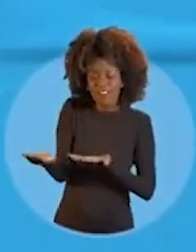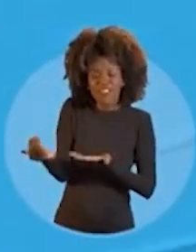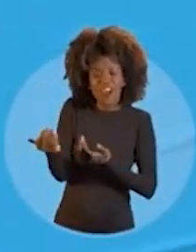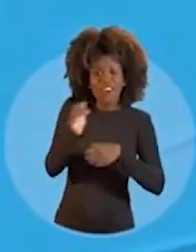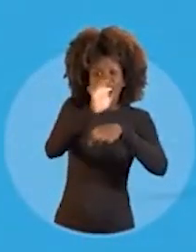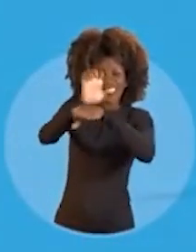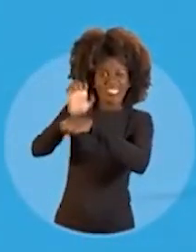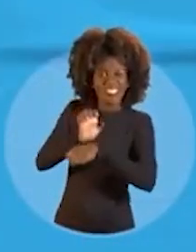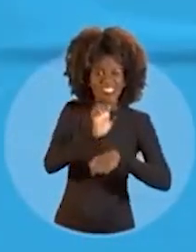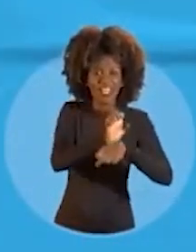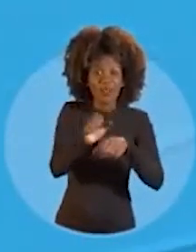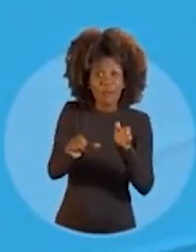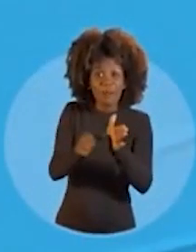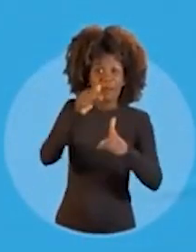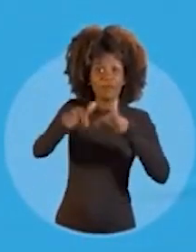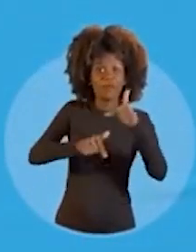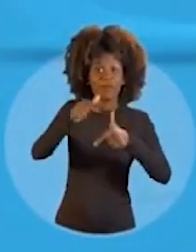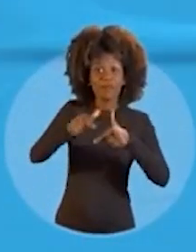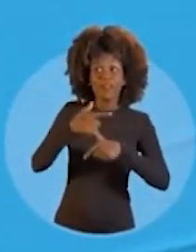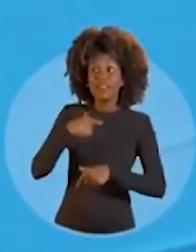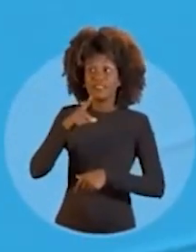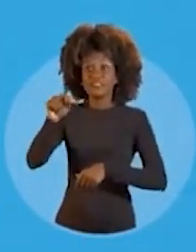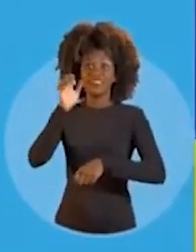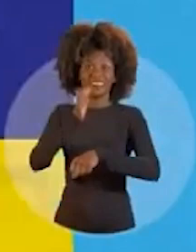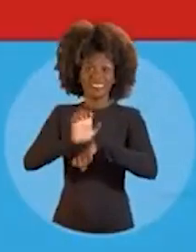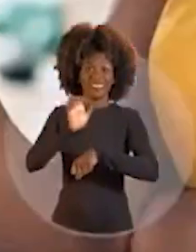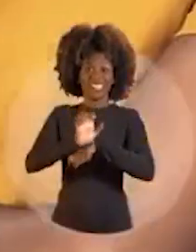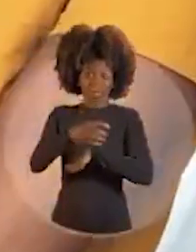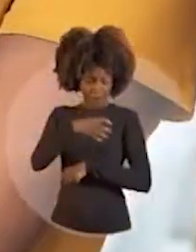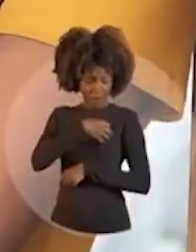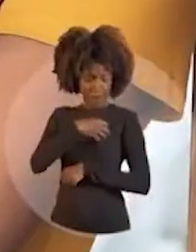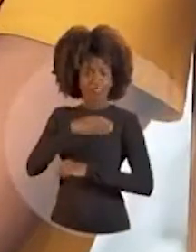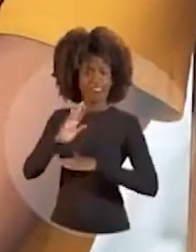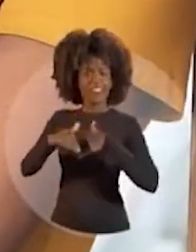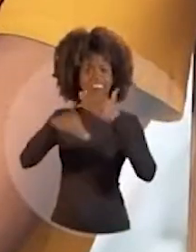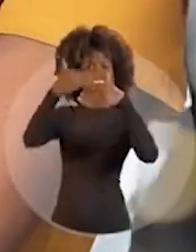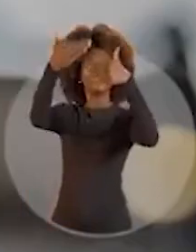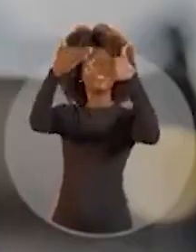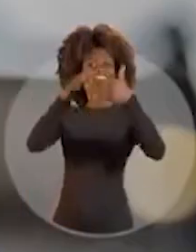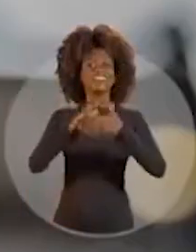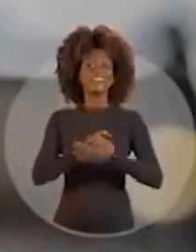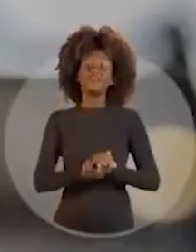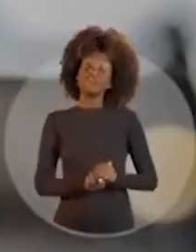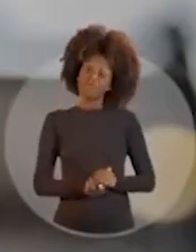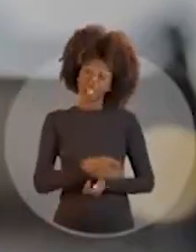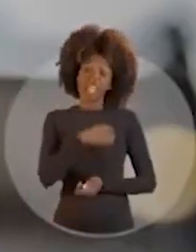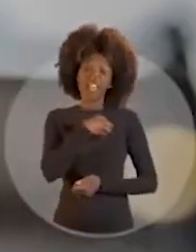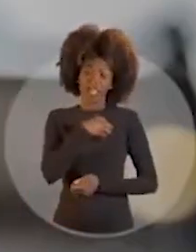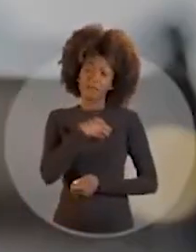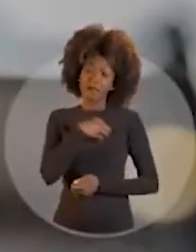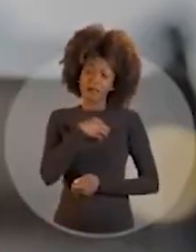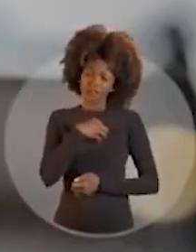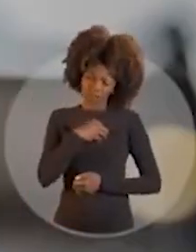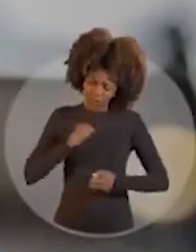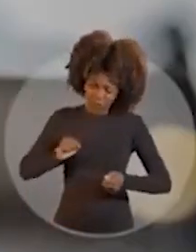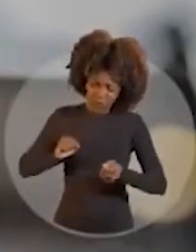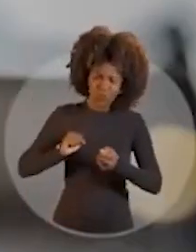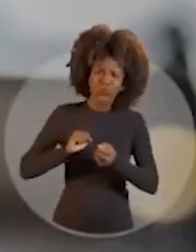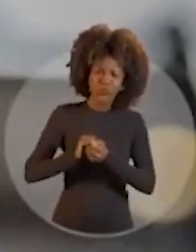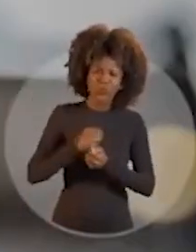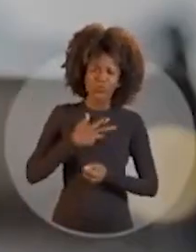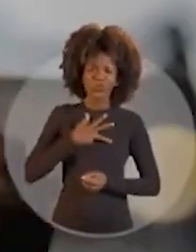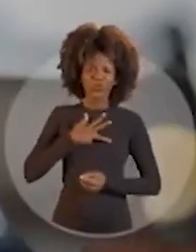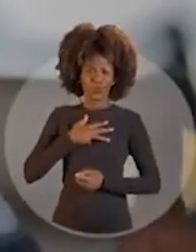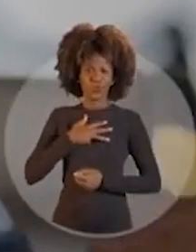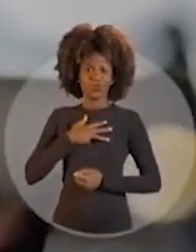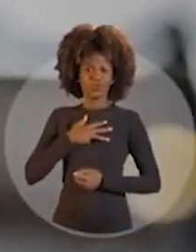estado nos programas Primeiro Emprego e Partiu Estágio. A Bahia avançar. É a Bahia construindo, junto com